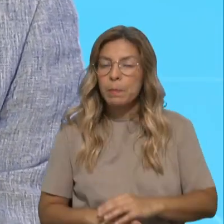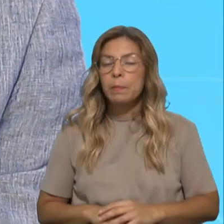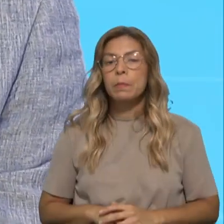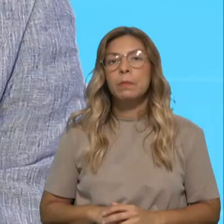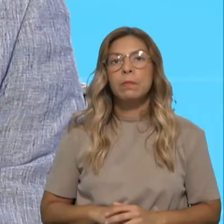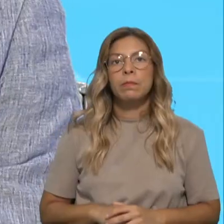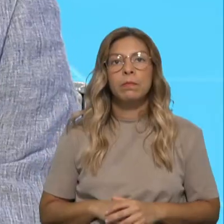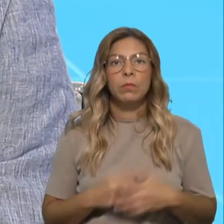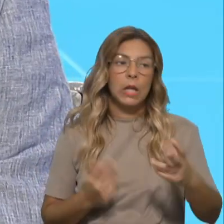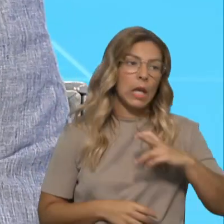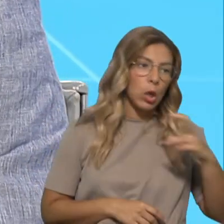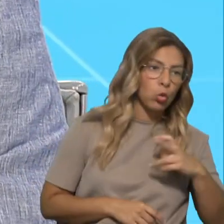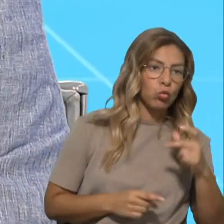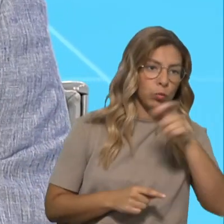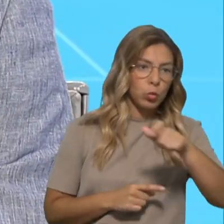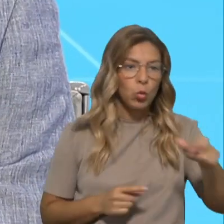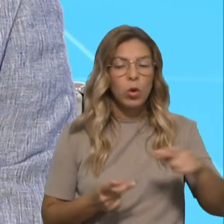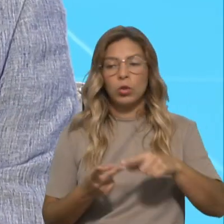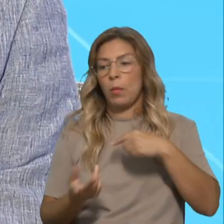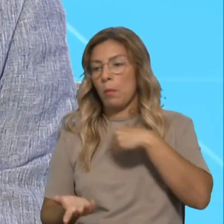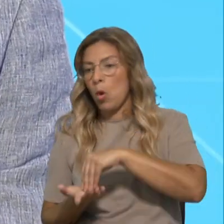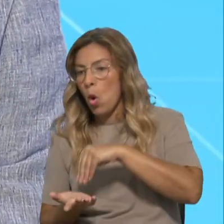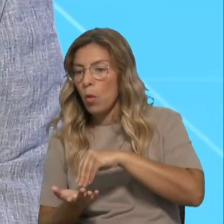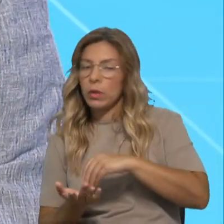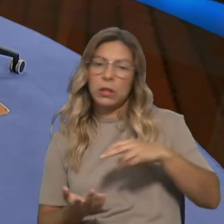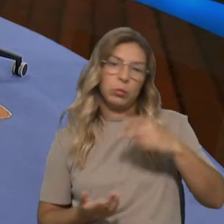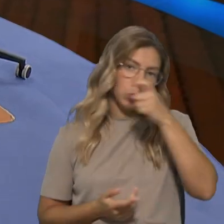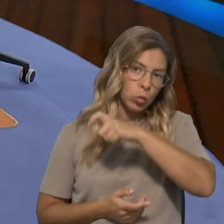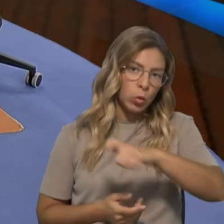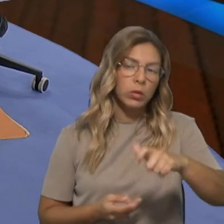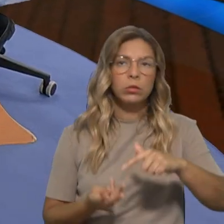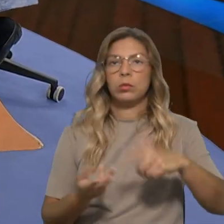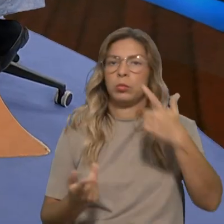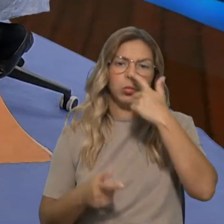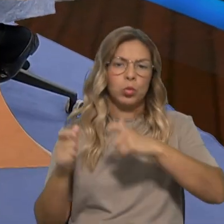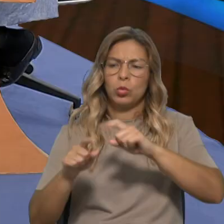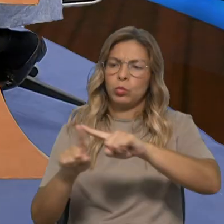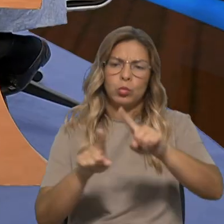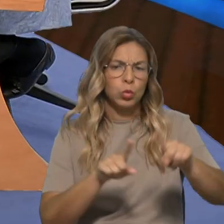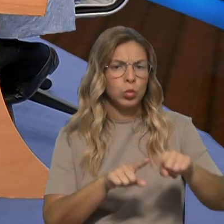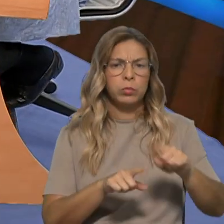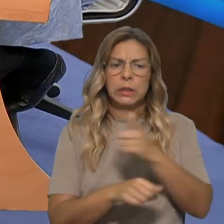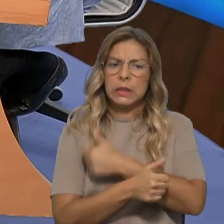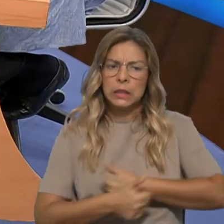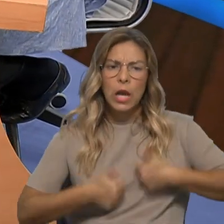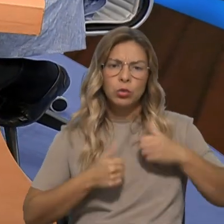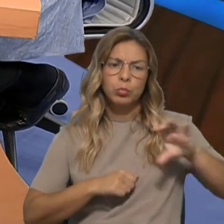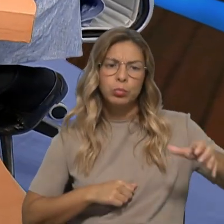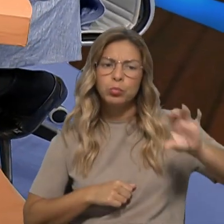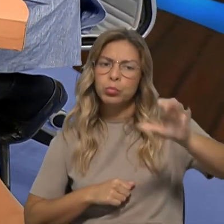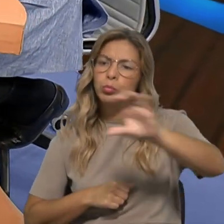Dos ricos e dos pobres, dos remediados, de pessoas de todos os géneros, de todas as idades, as